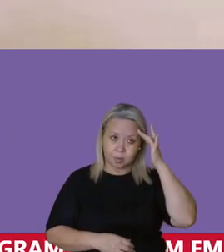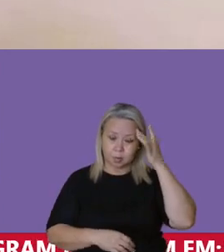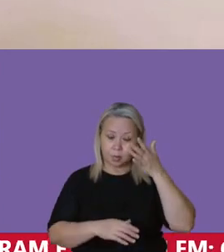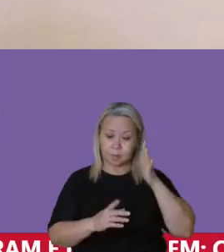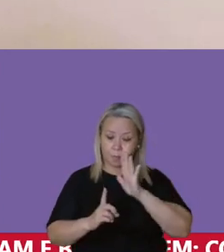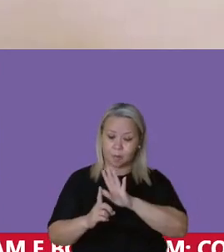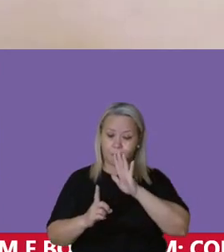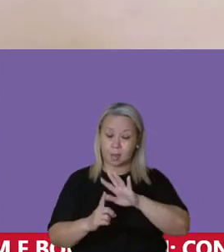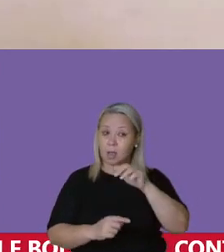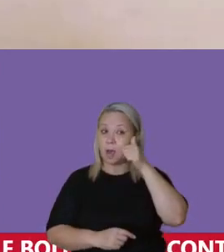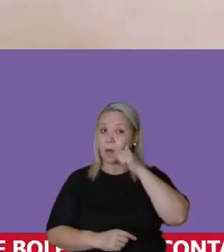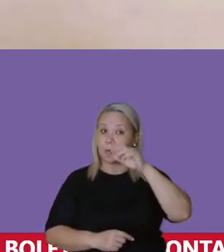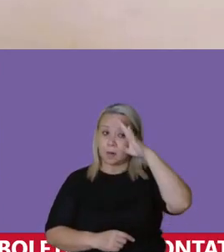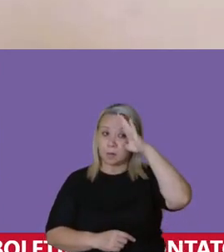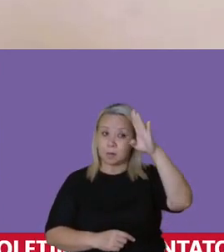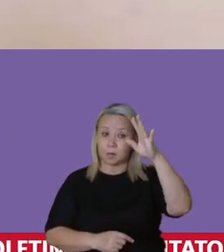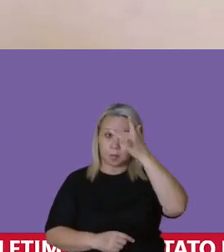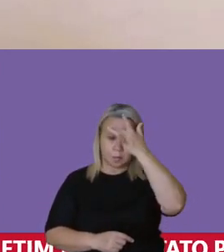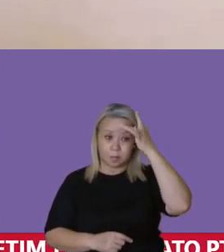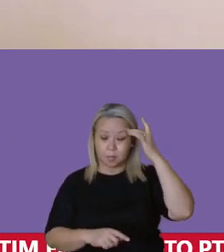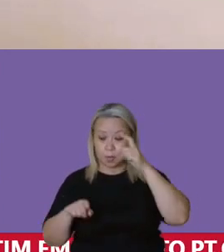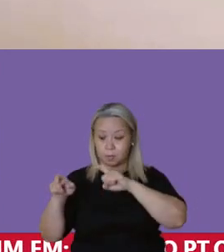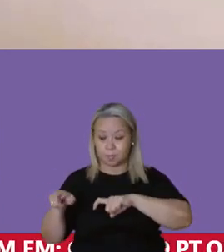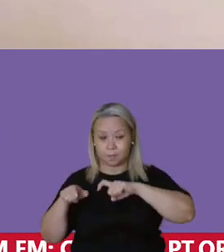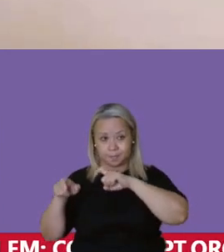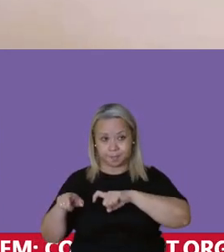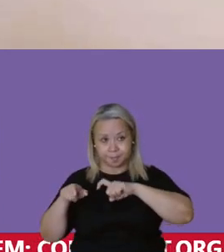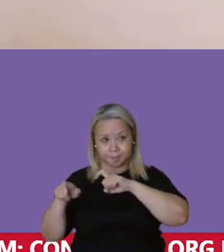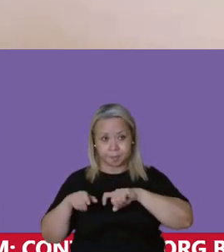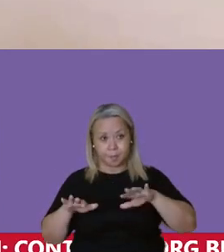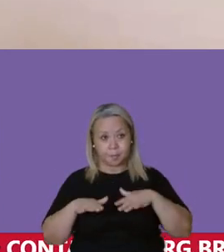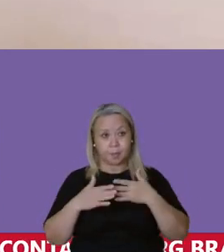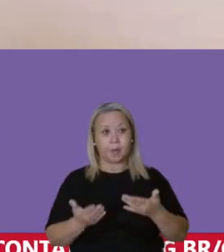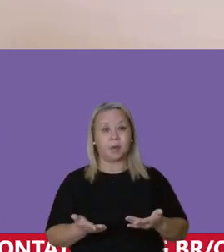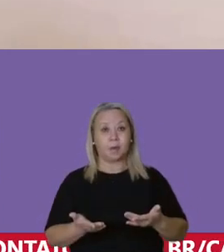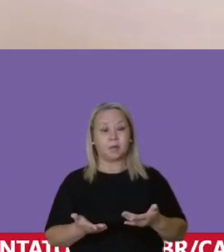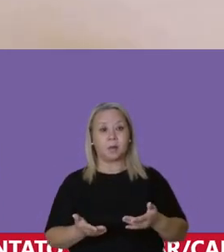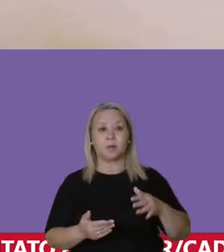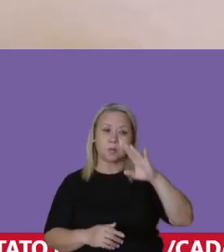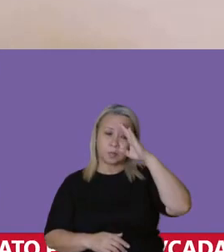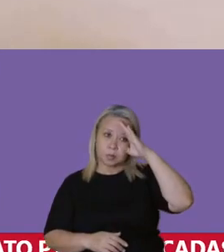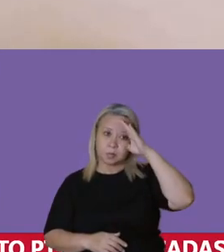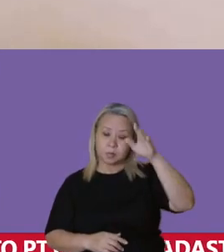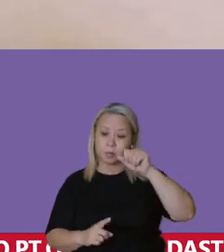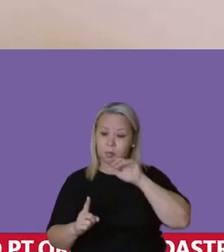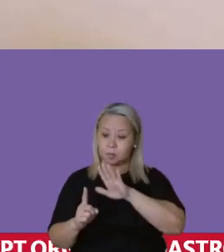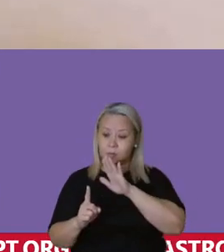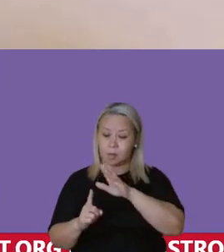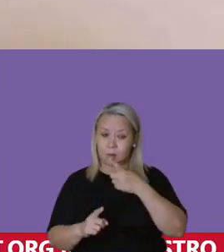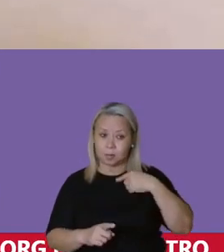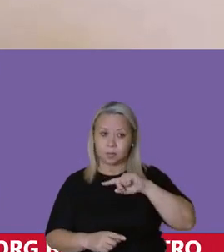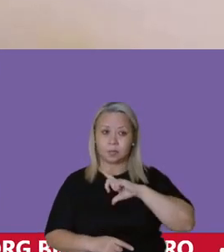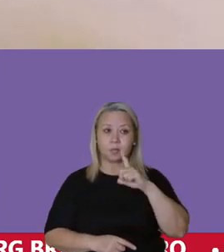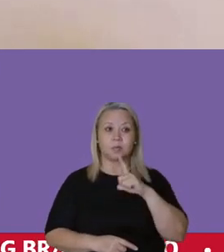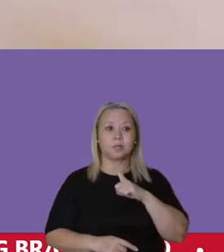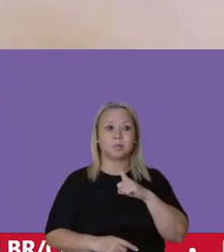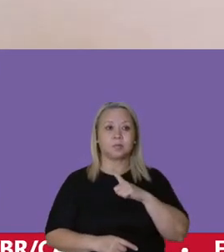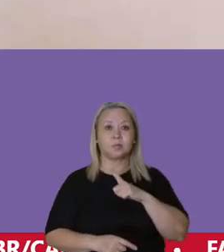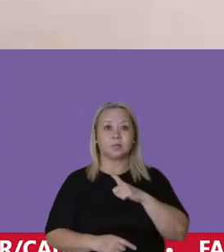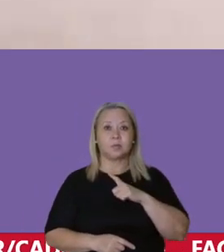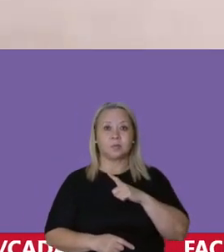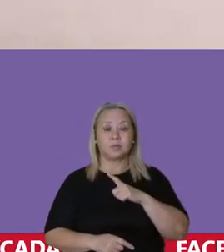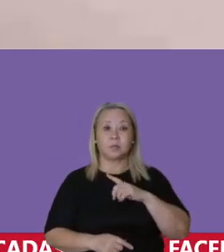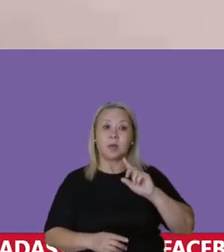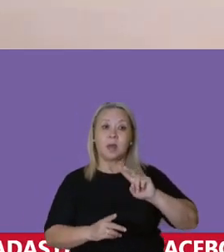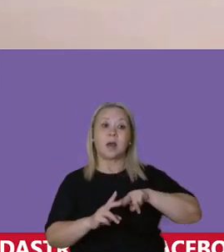mulheres e pessoas que trabalham rurais. Então, esses são os principais impactos que nós temos.